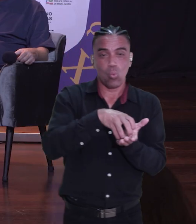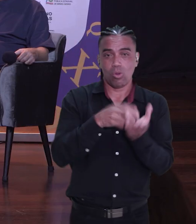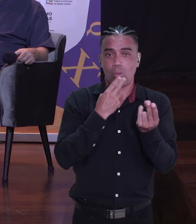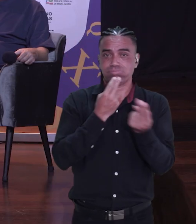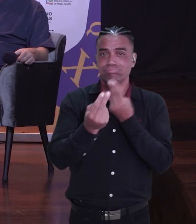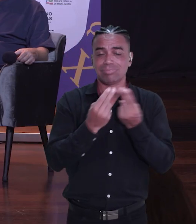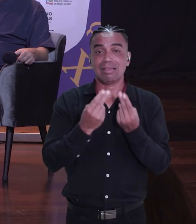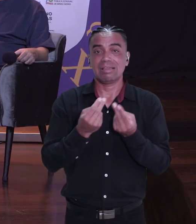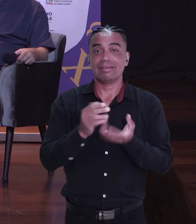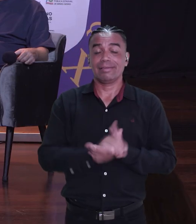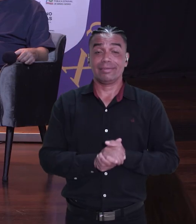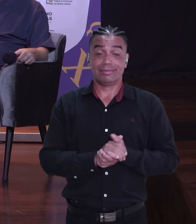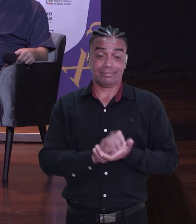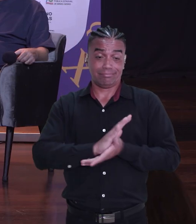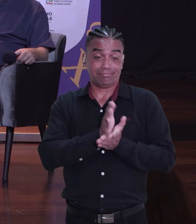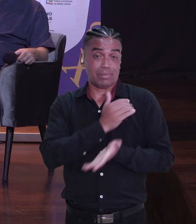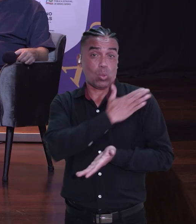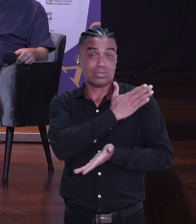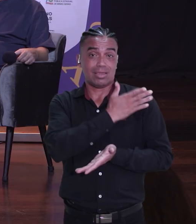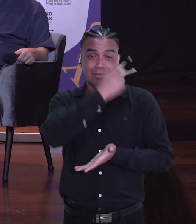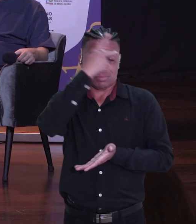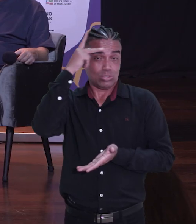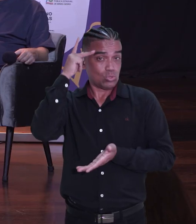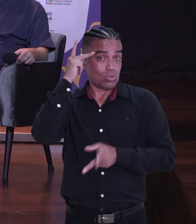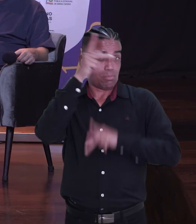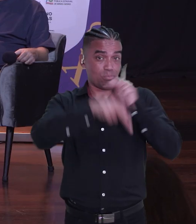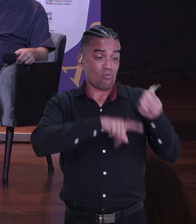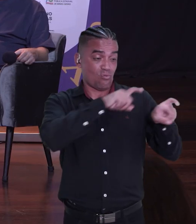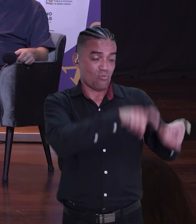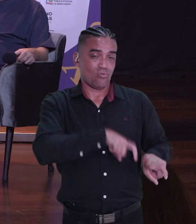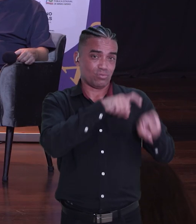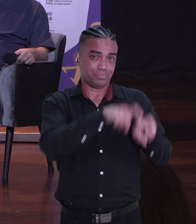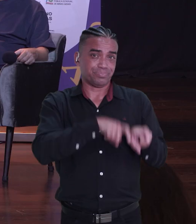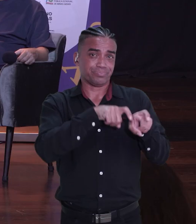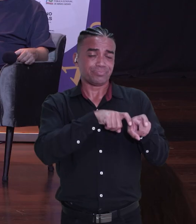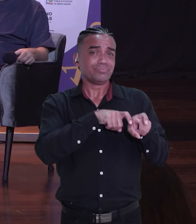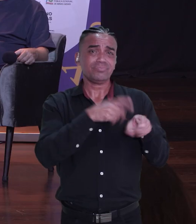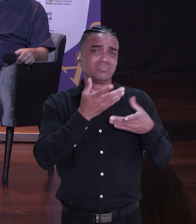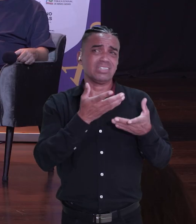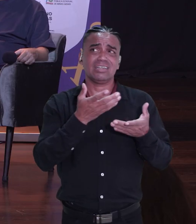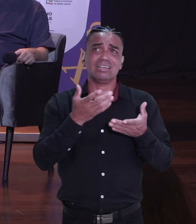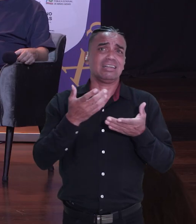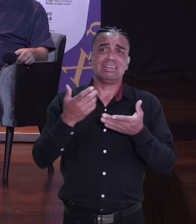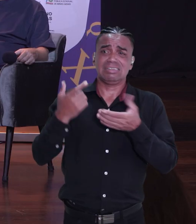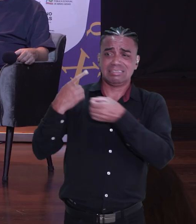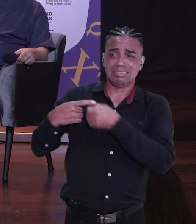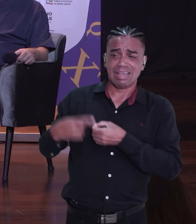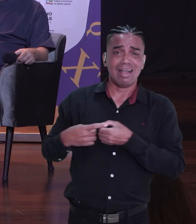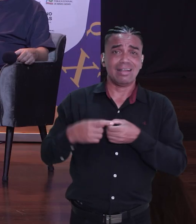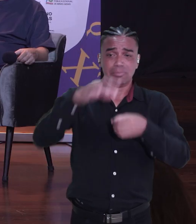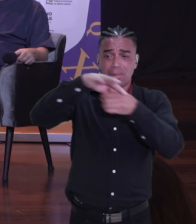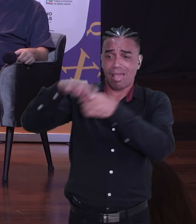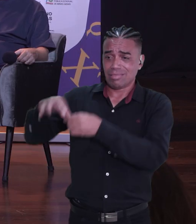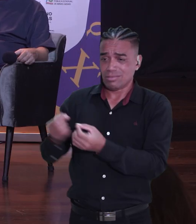um núcleo urbano, né, que inclusive discriminava o pessoal da roça, entendeu? Né? Quer dizer, a cidade cercada, né,